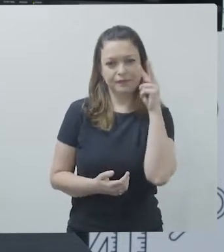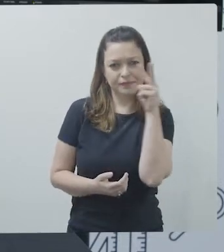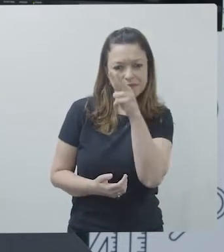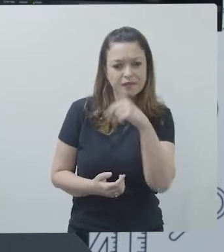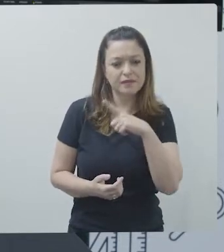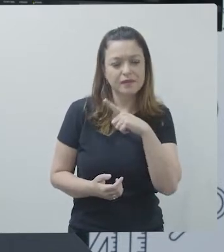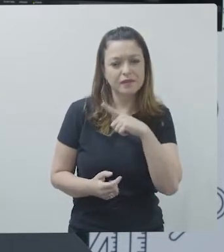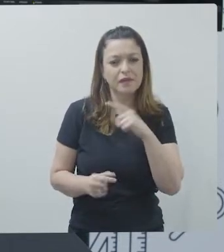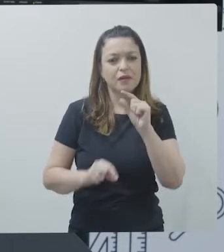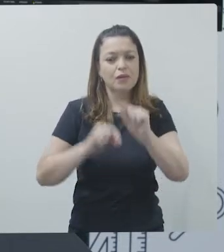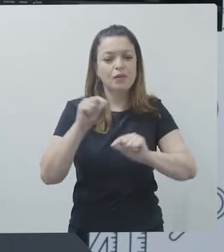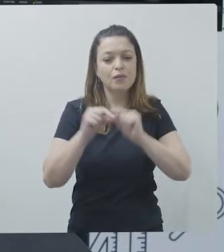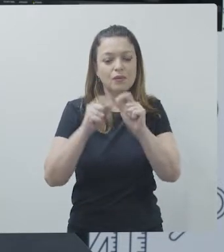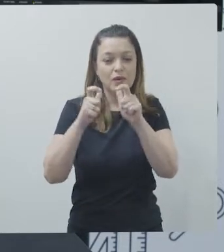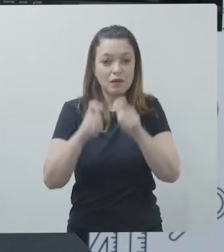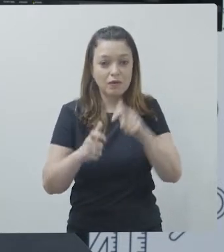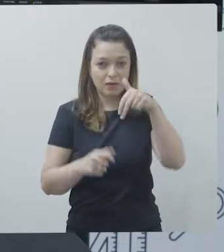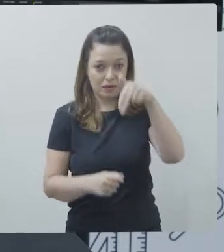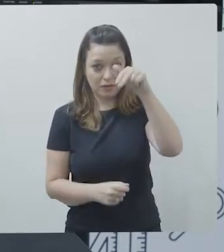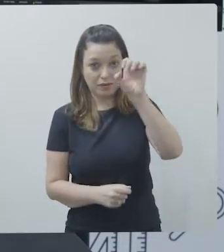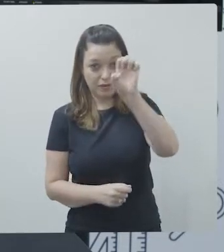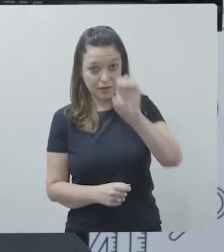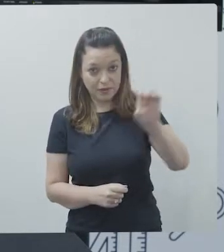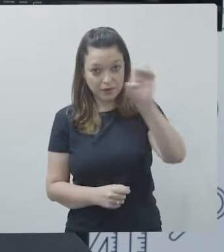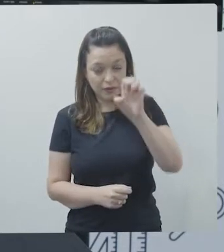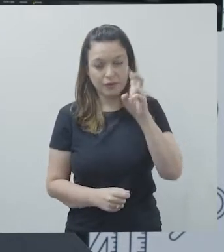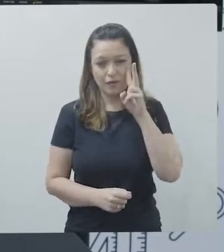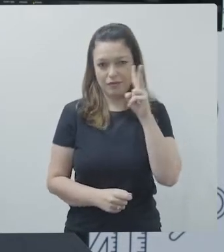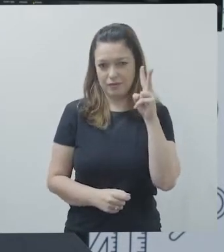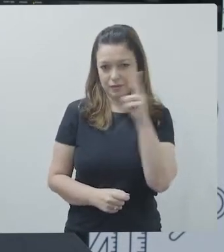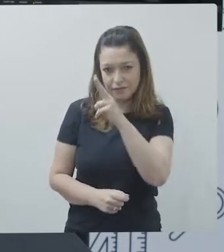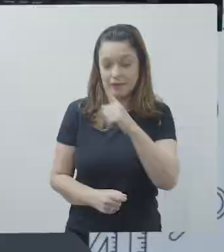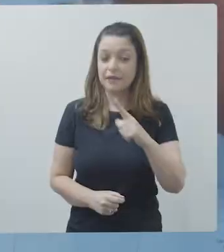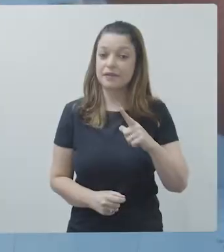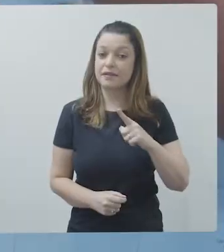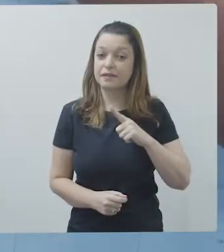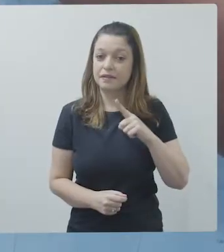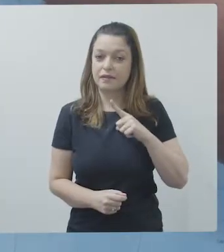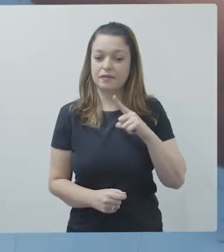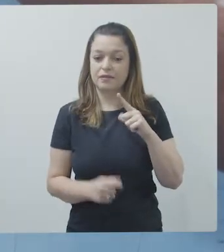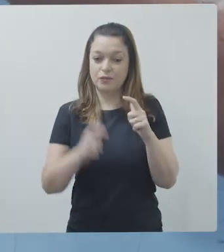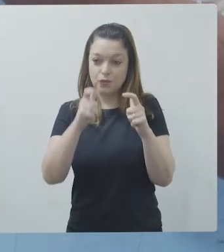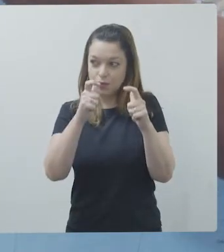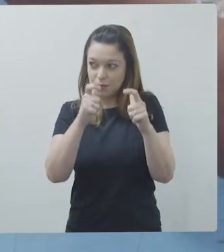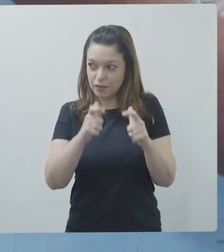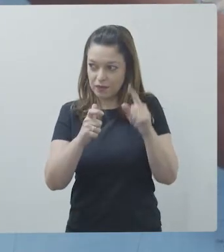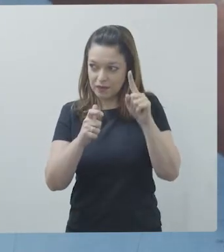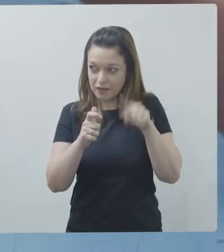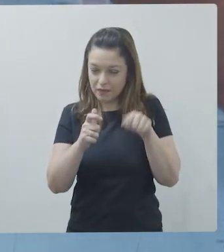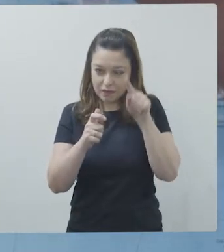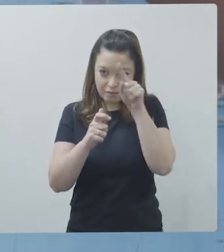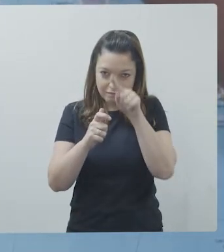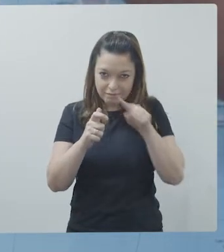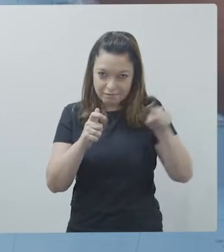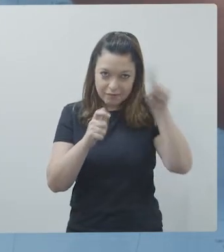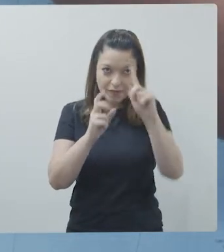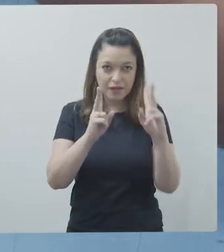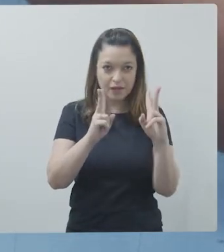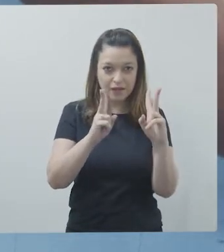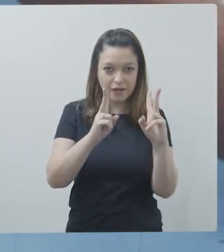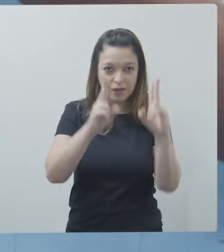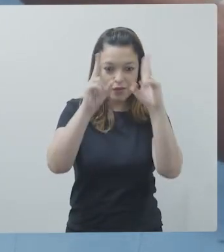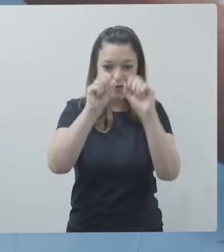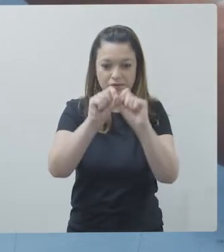de onde fica essa região nórdica, olha só, então eu tenho essa região nórdica mais ou menos aqui, fica lá